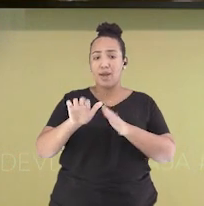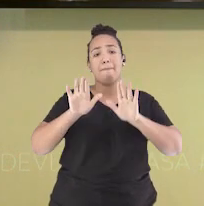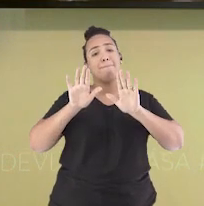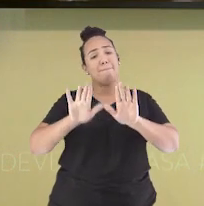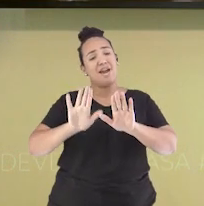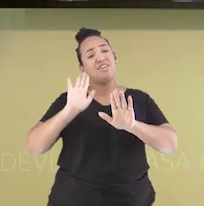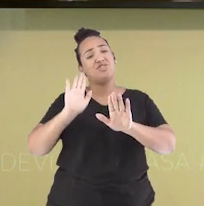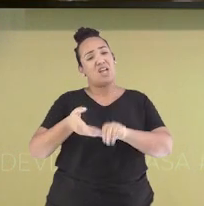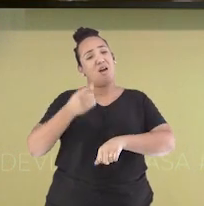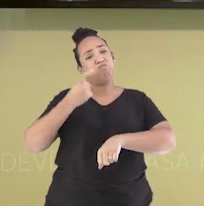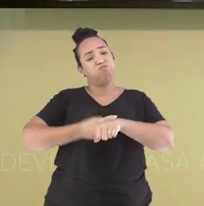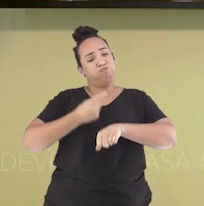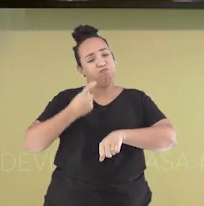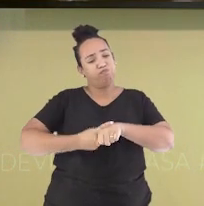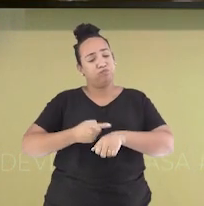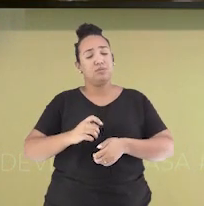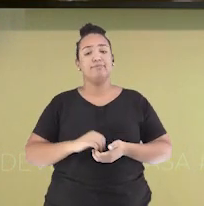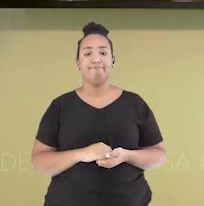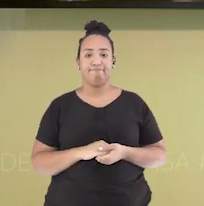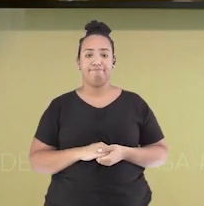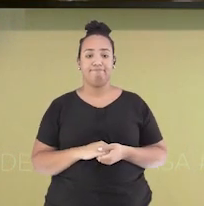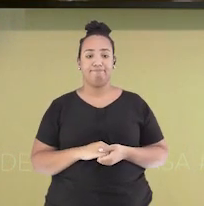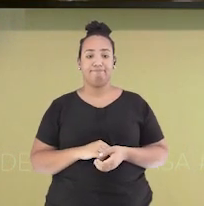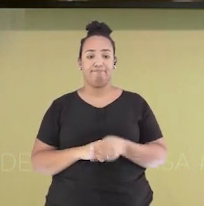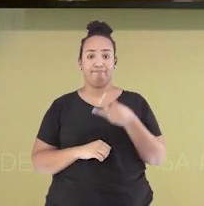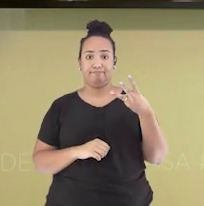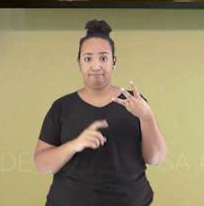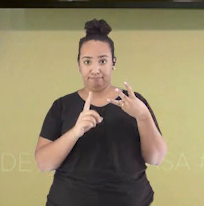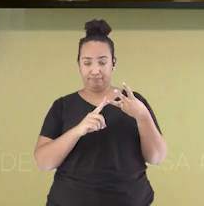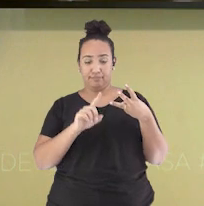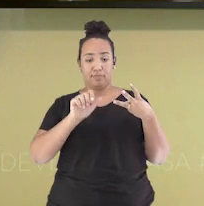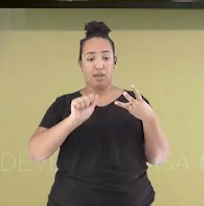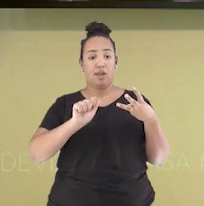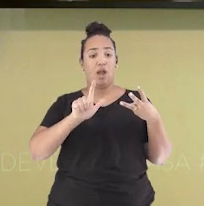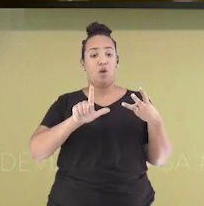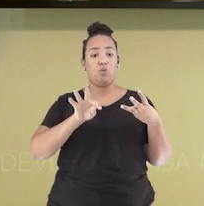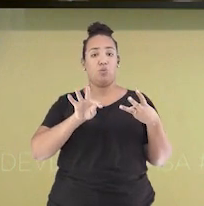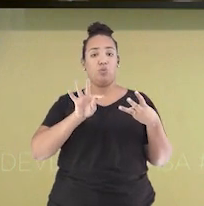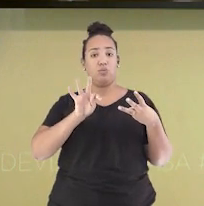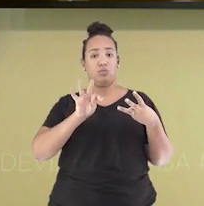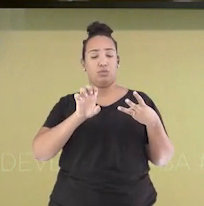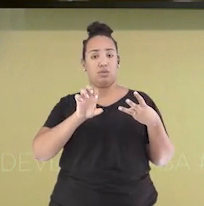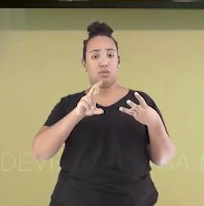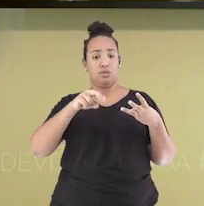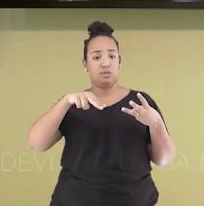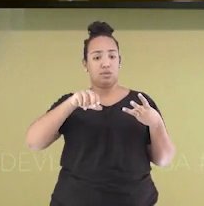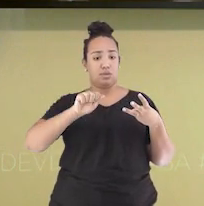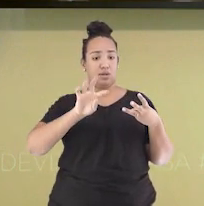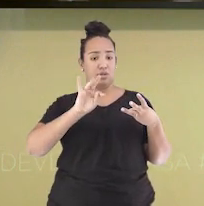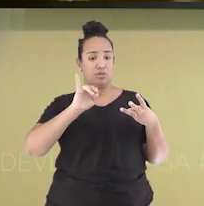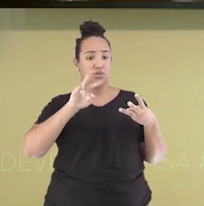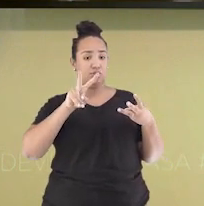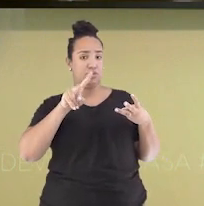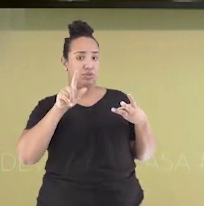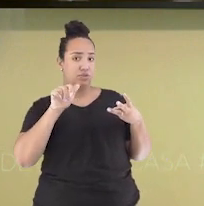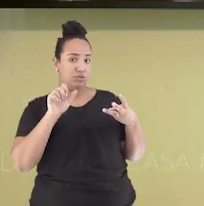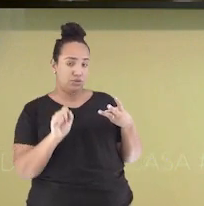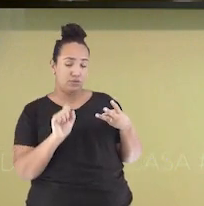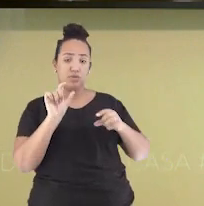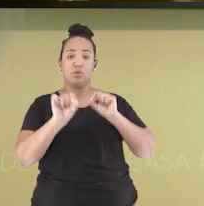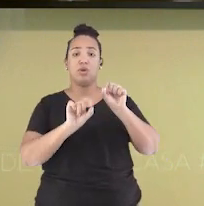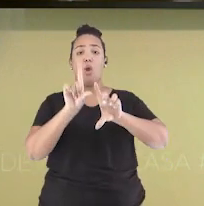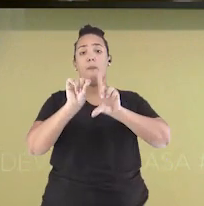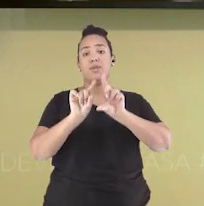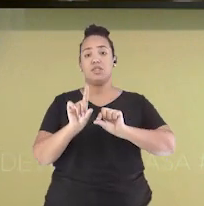estavam duros. As conjunções coordenativas alternativas são aquelas que estabelecem alternância, destacando